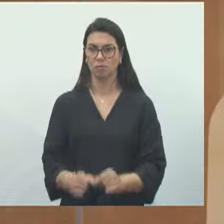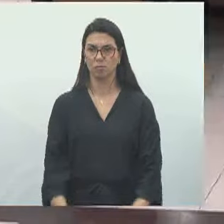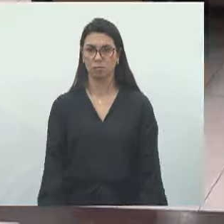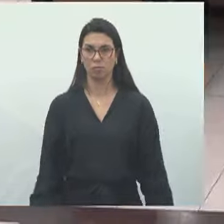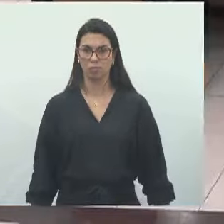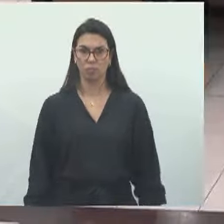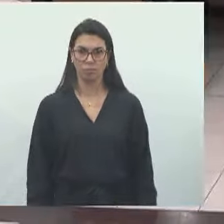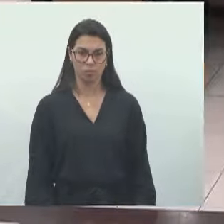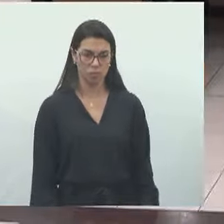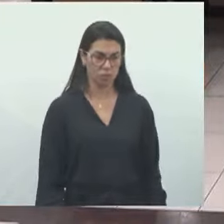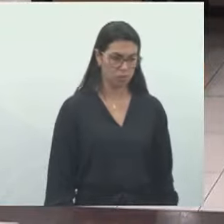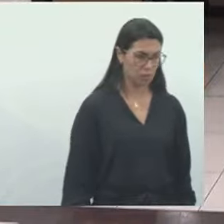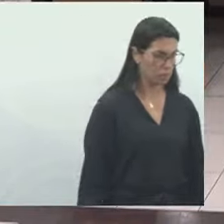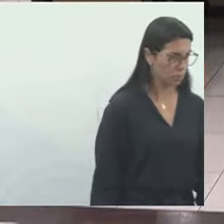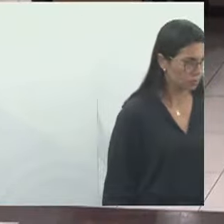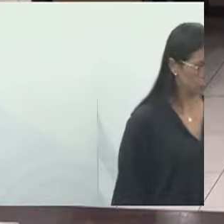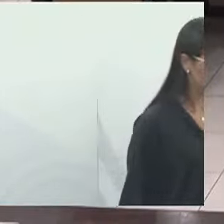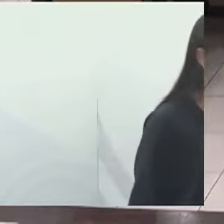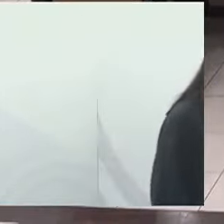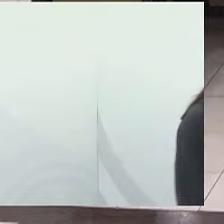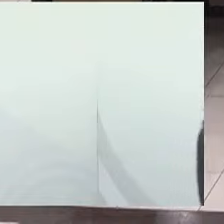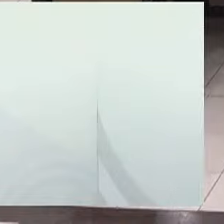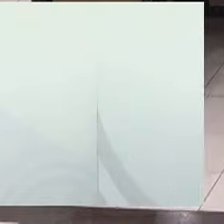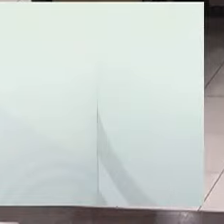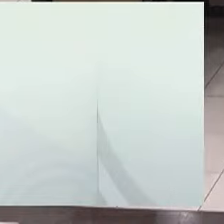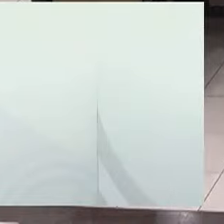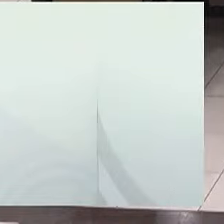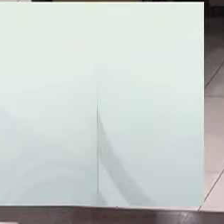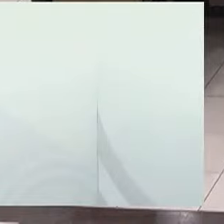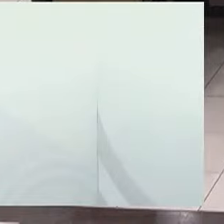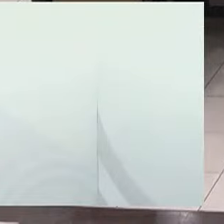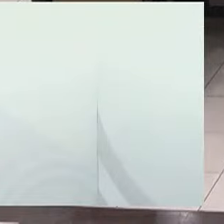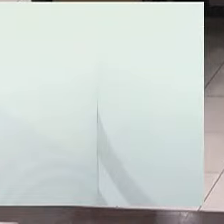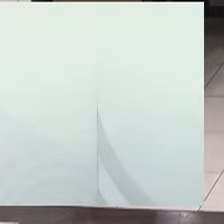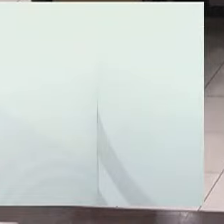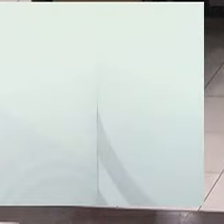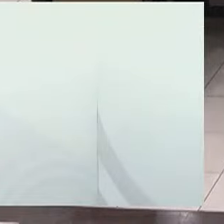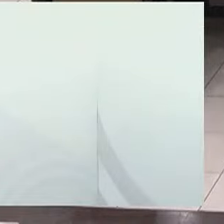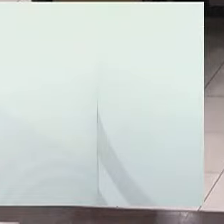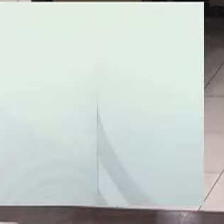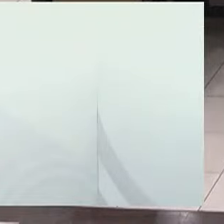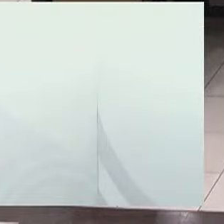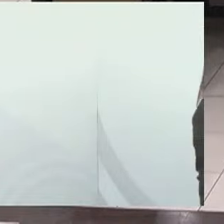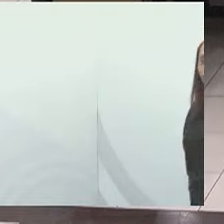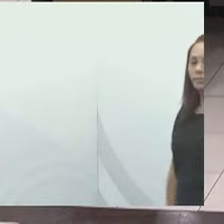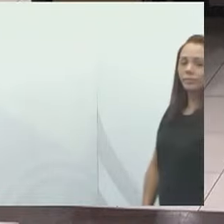Próximo vereador, doutor Rodrigo Salomão, PSD.